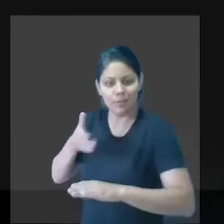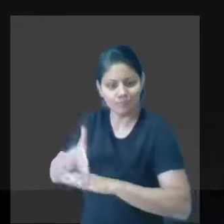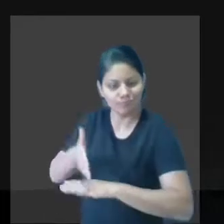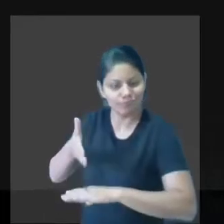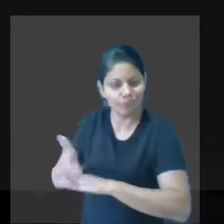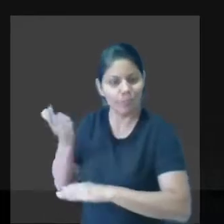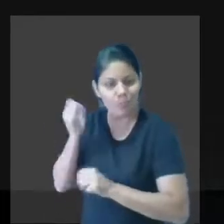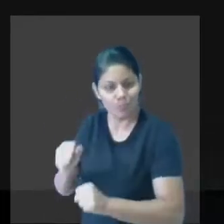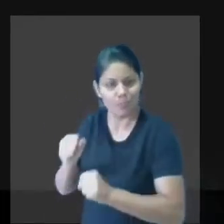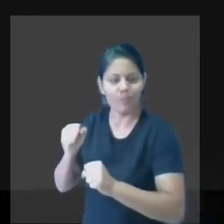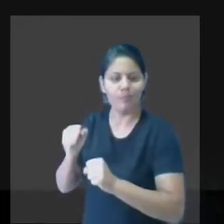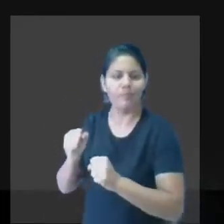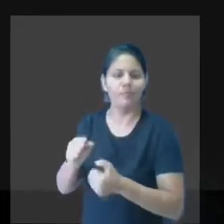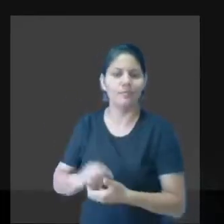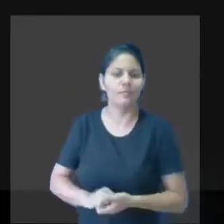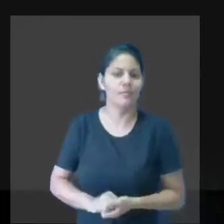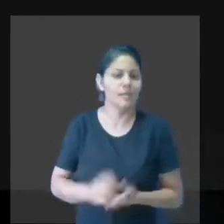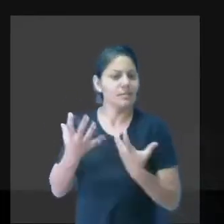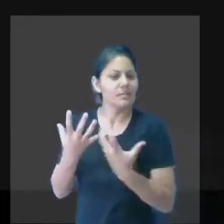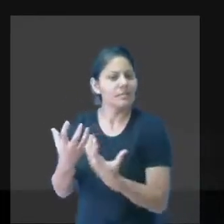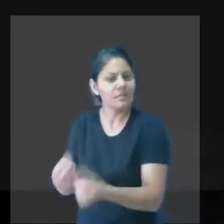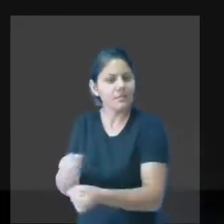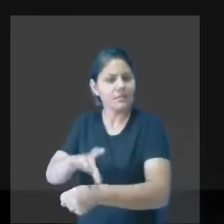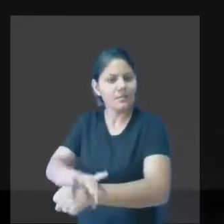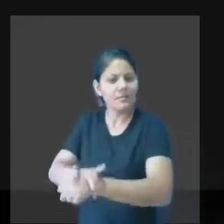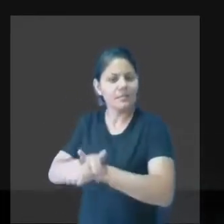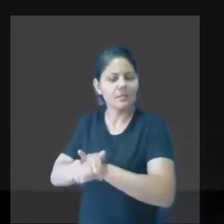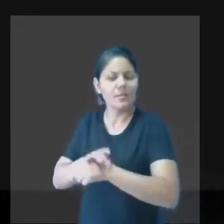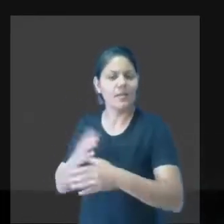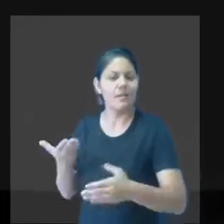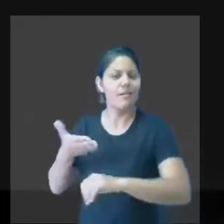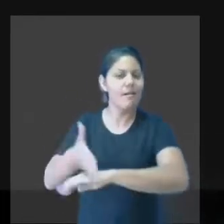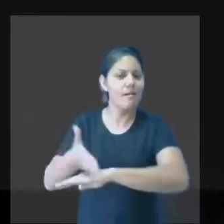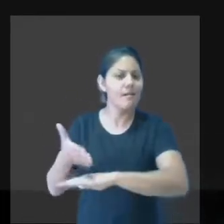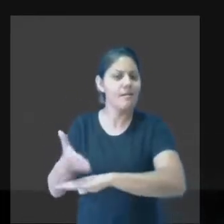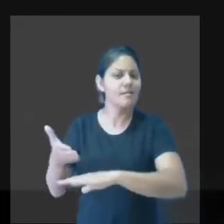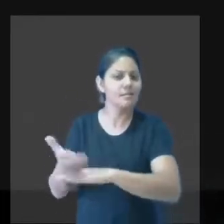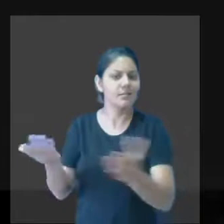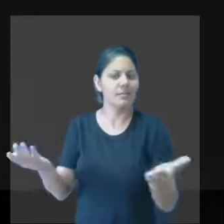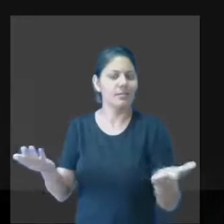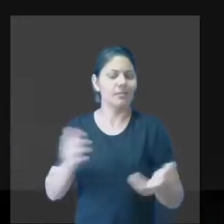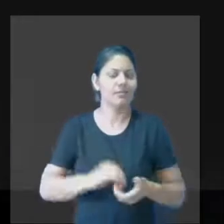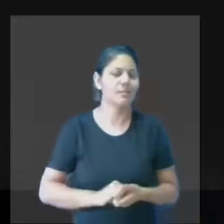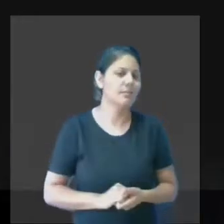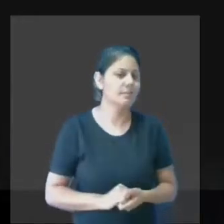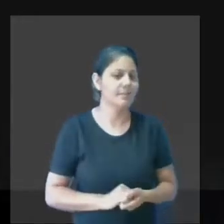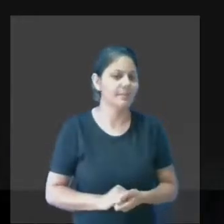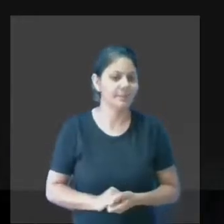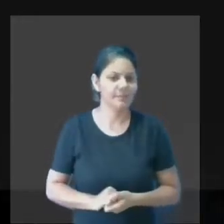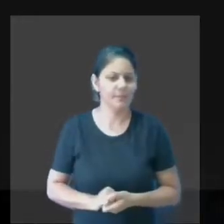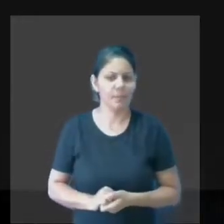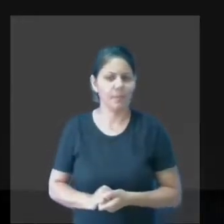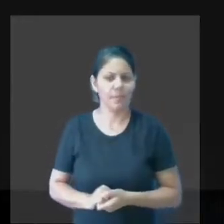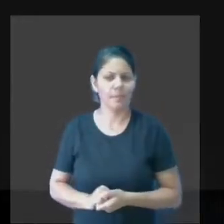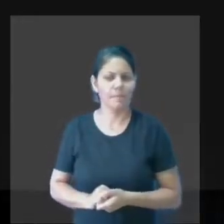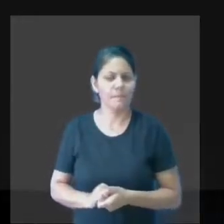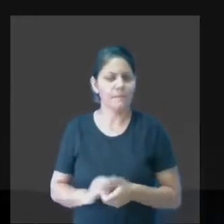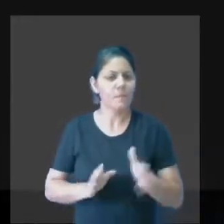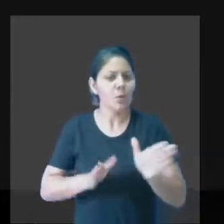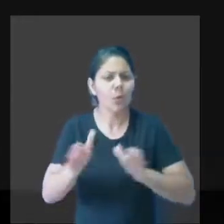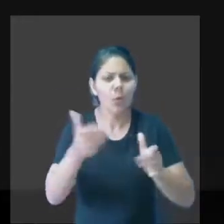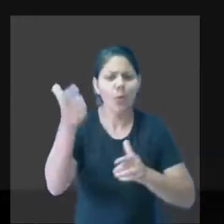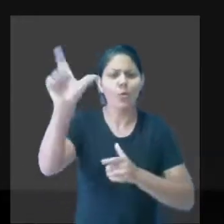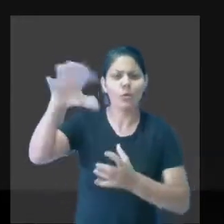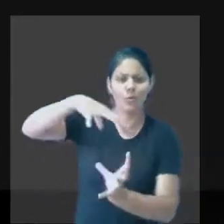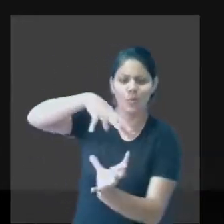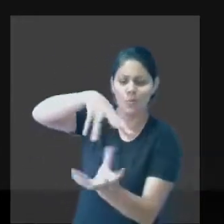acolhido, e também esse acesso, esse portal, que dá acesso a um outro mundo.